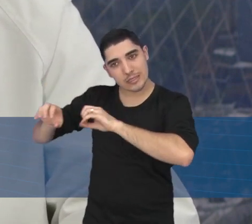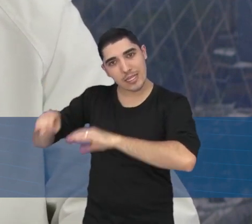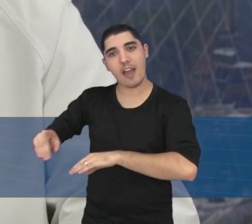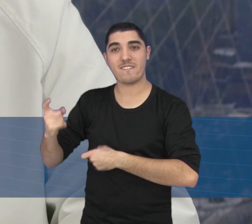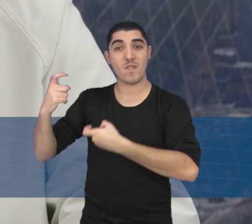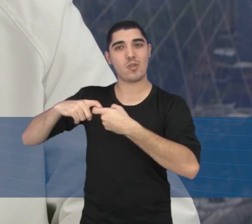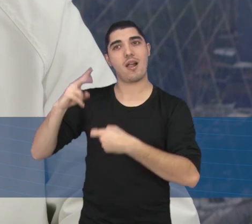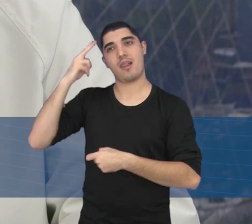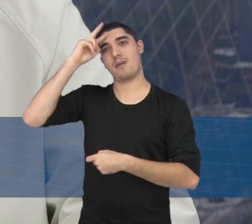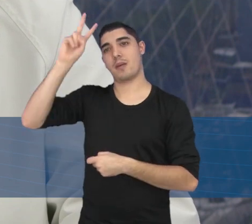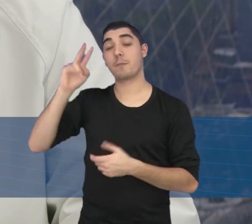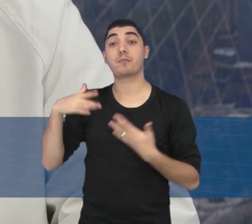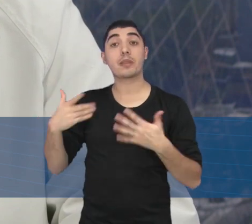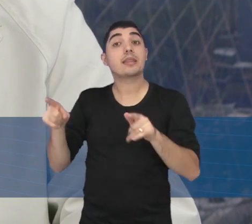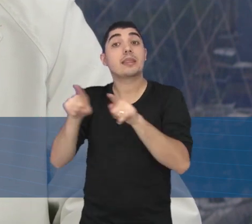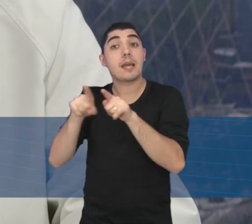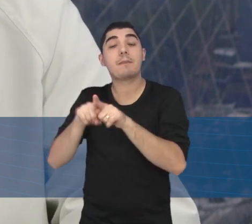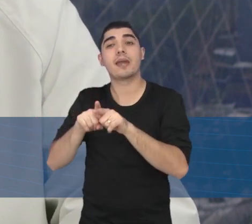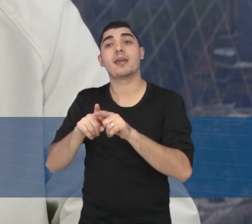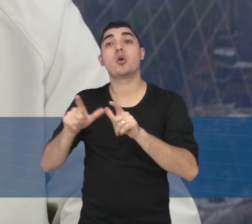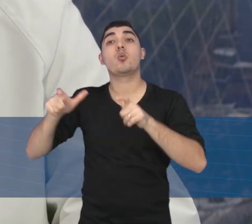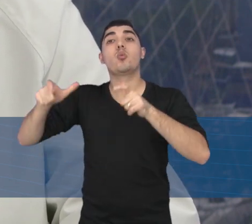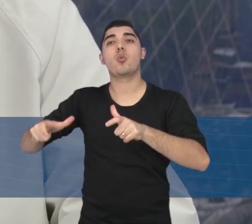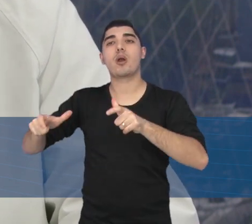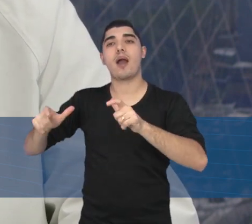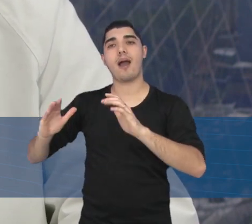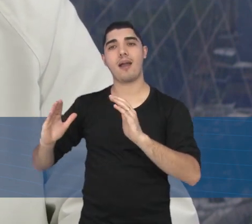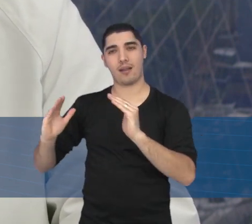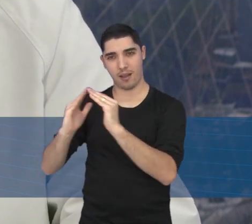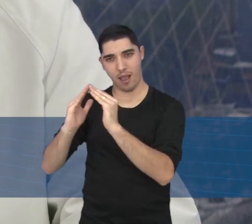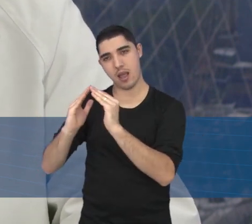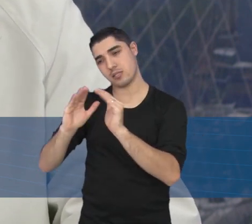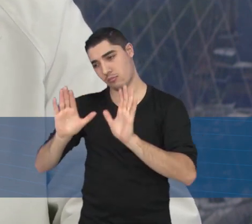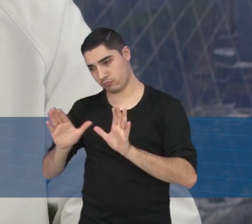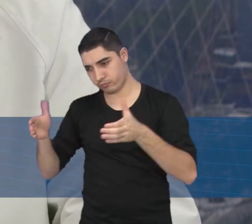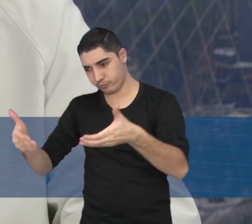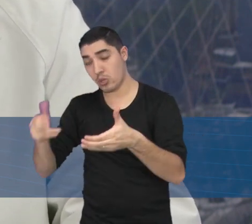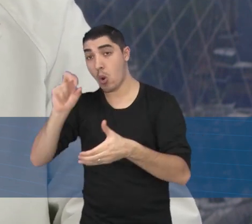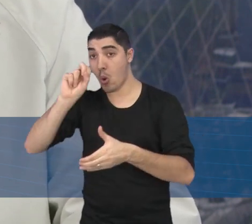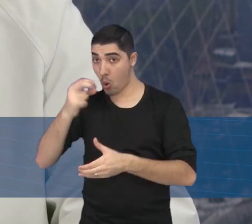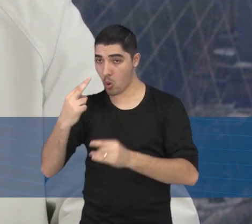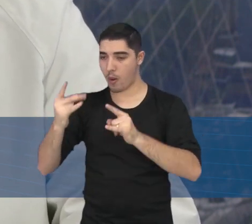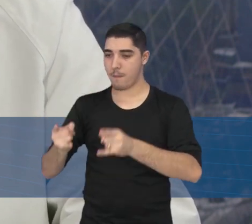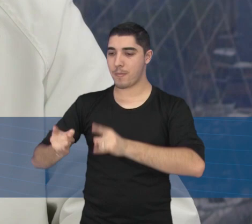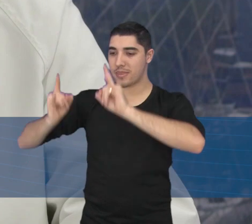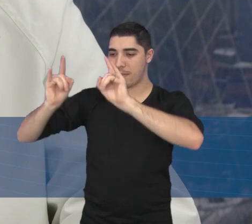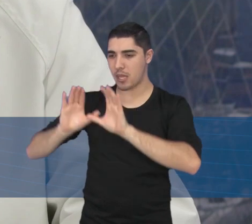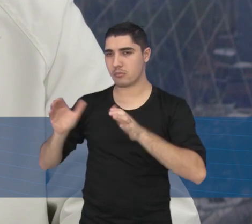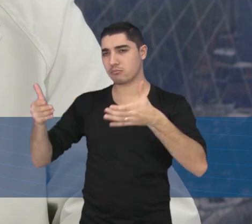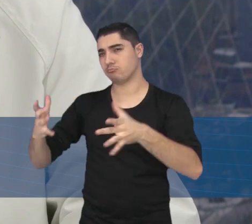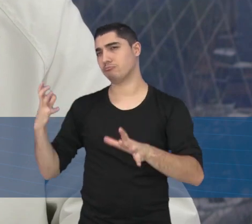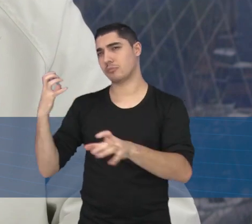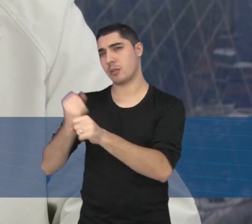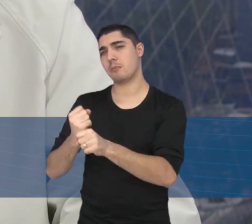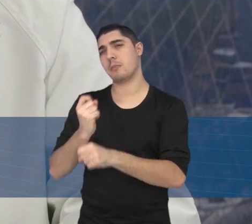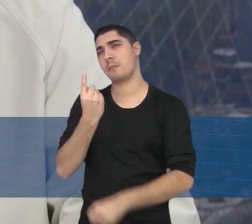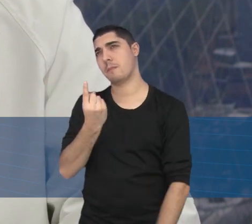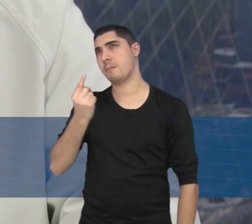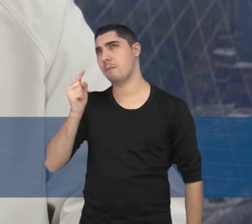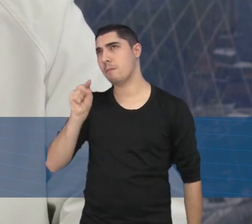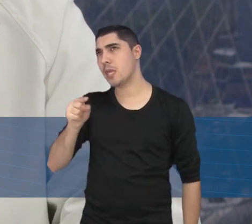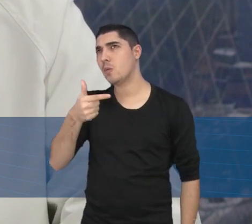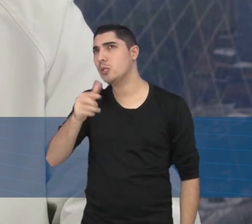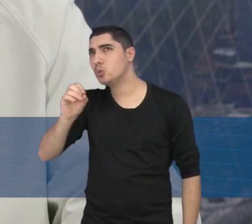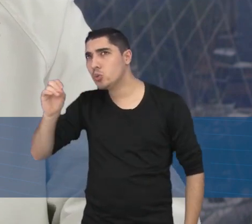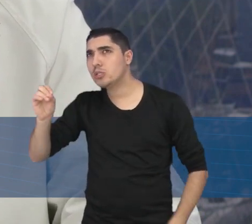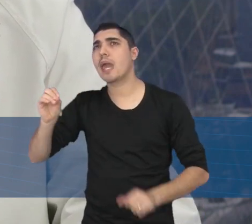Nós fizemos por todos os condomínios, escolhemos um conjunto grande, foram 1.250 condomínios verticais, e